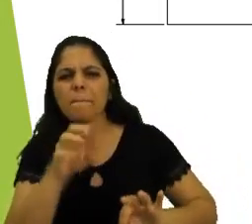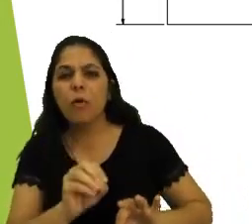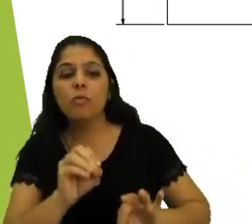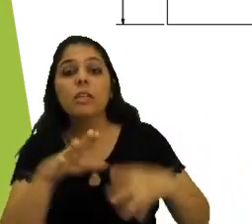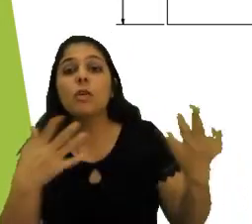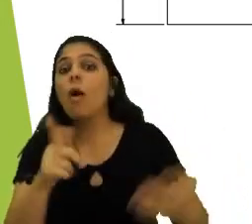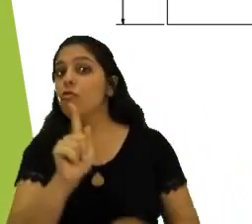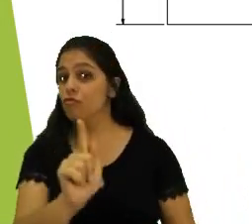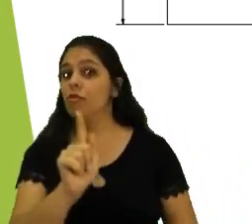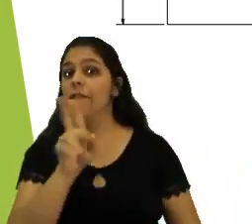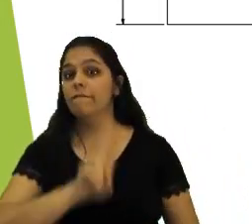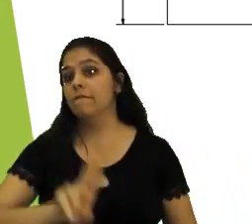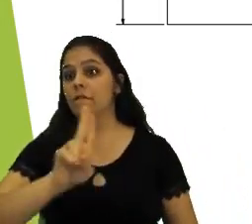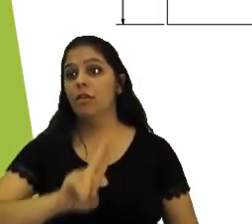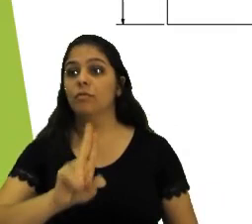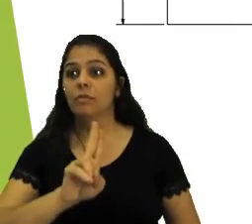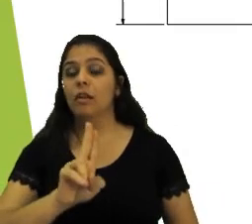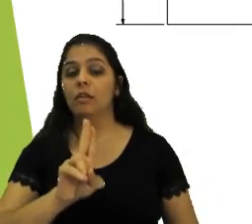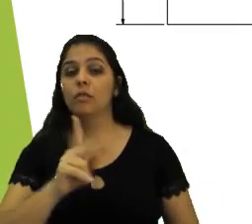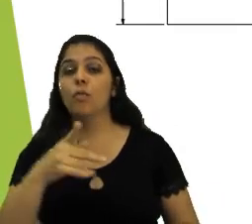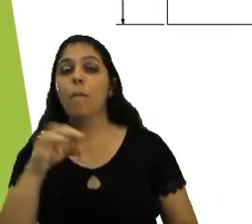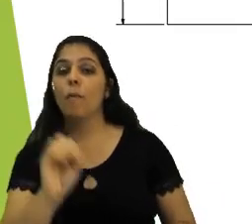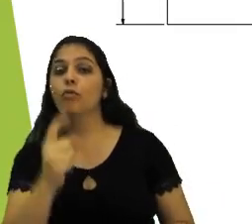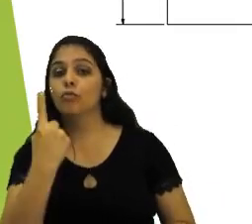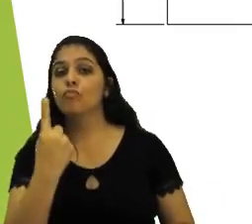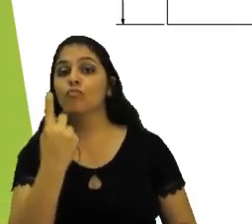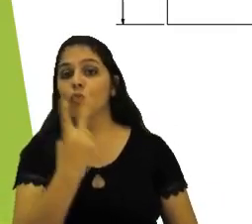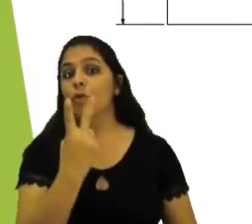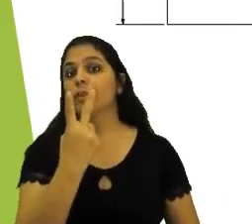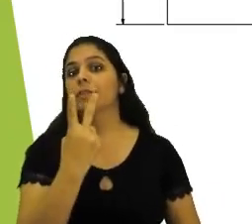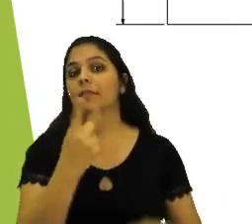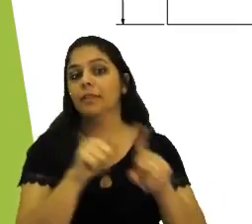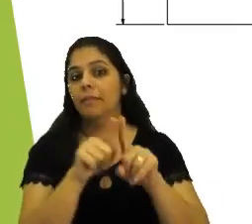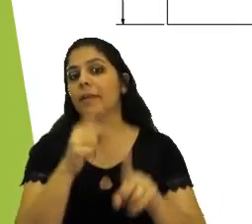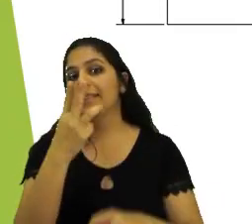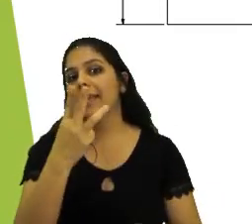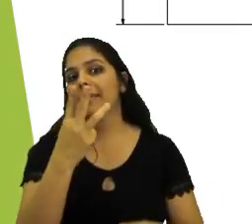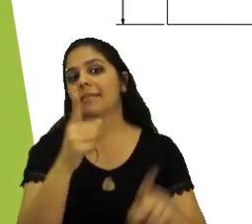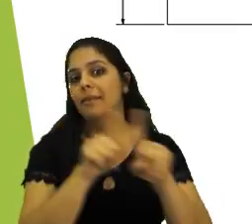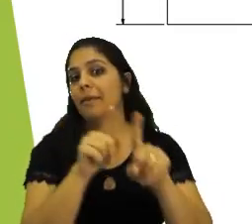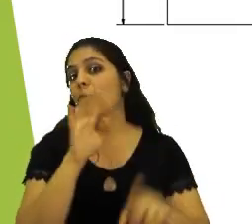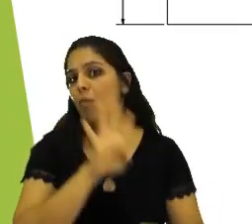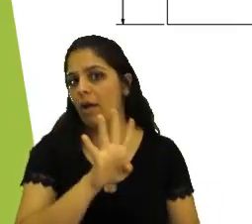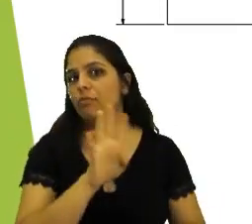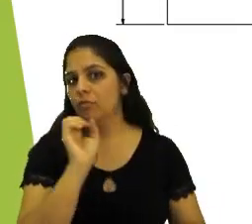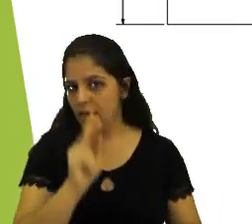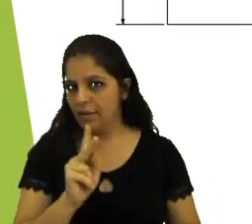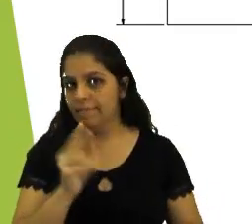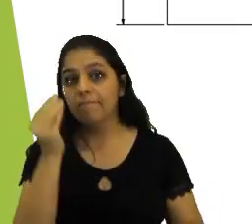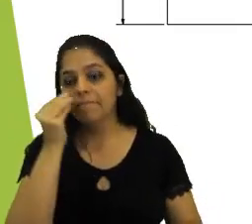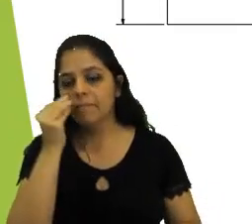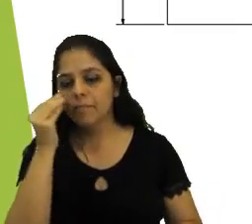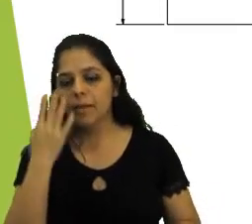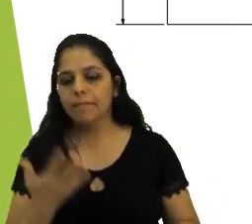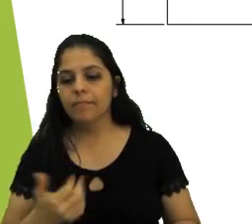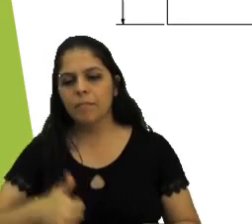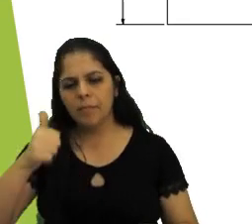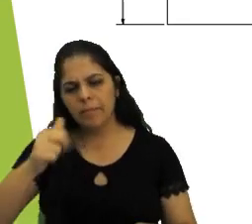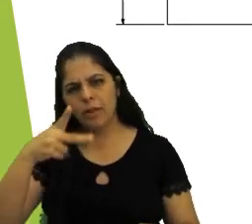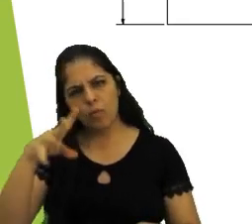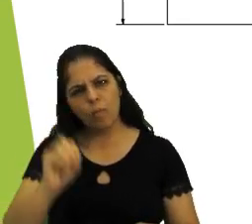vai utilizar nos pontos 1, 2, 3 e 4, ok? Então vamos lá. Partindo do primeiro ponto, né, no